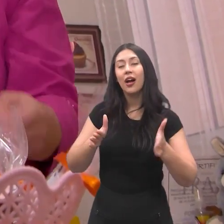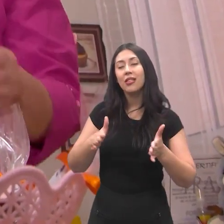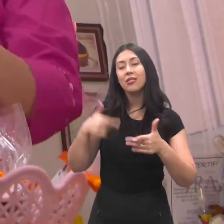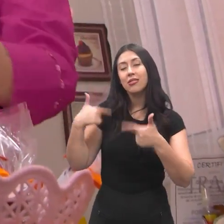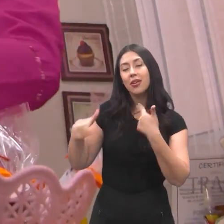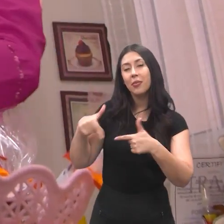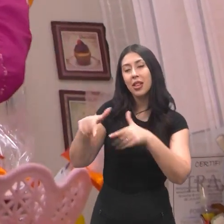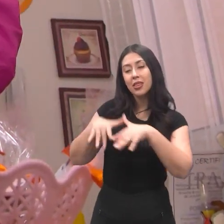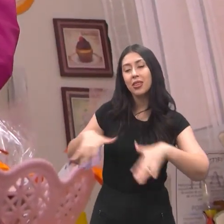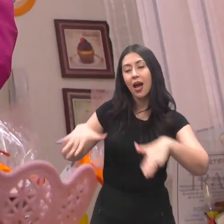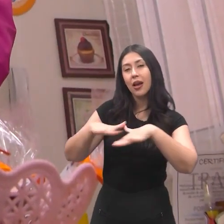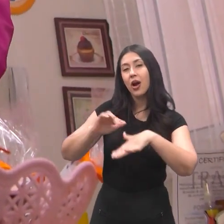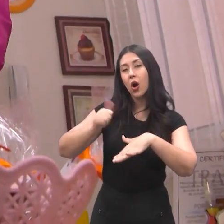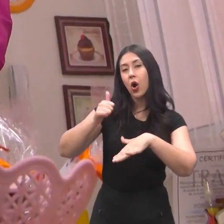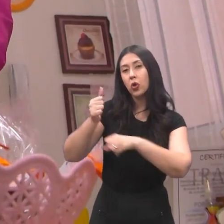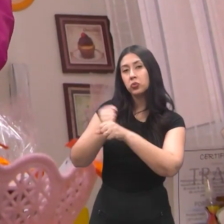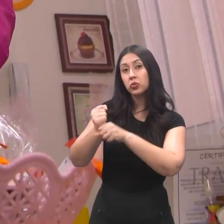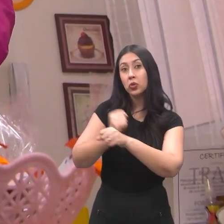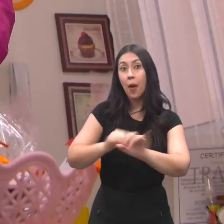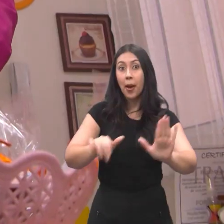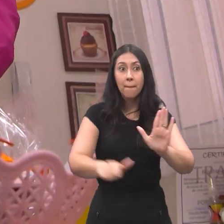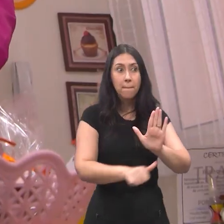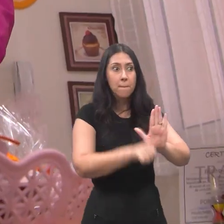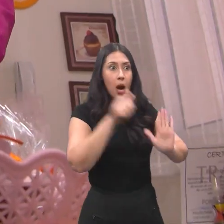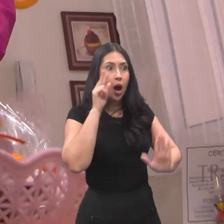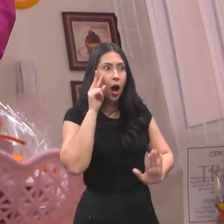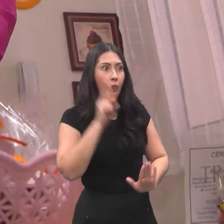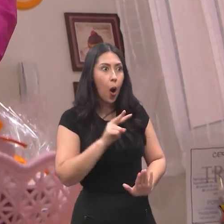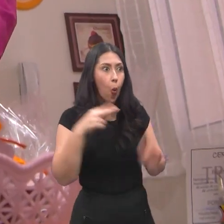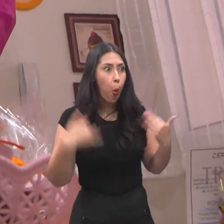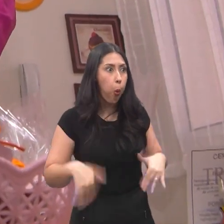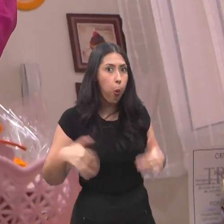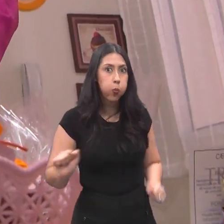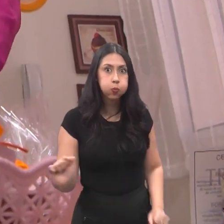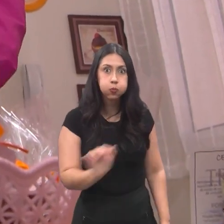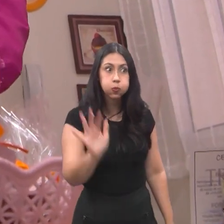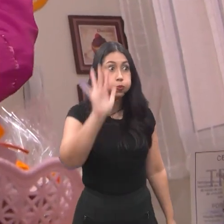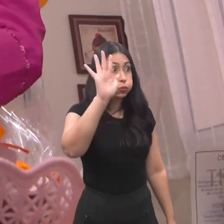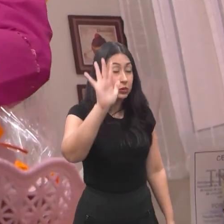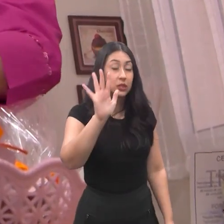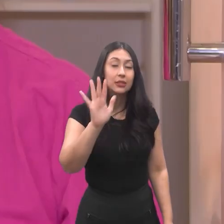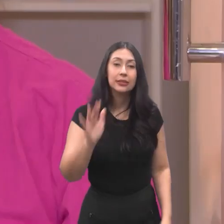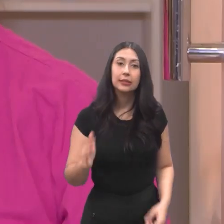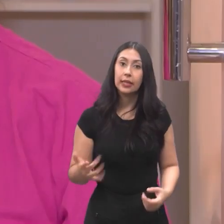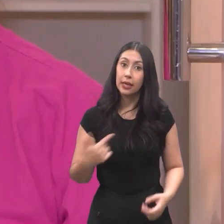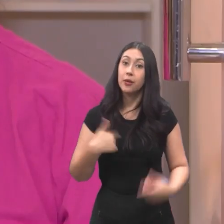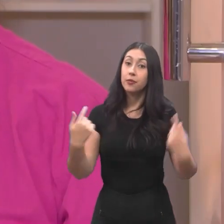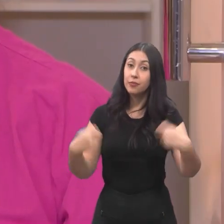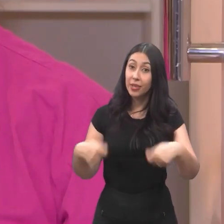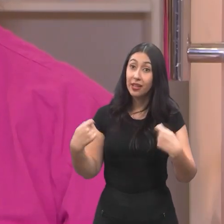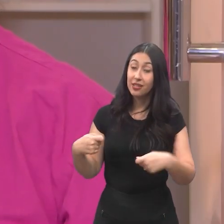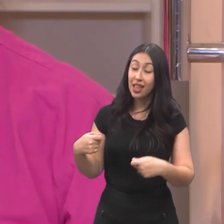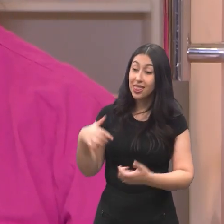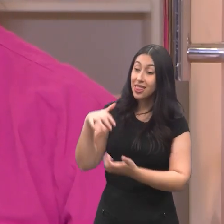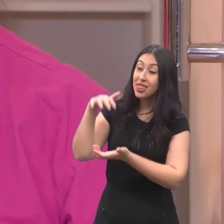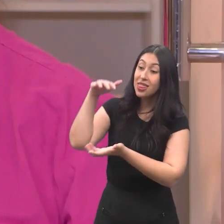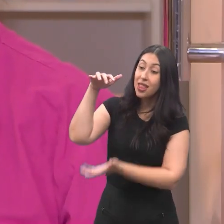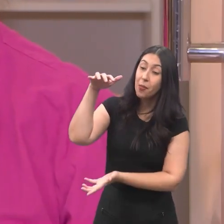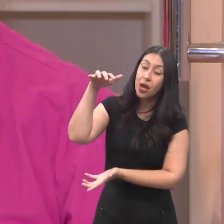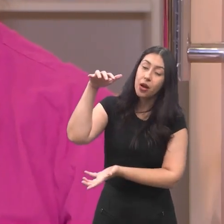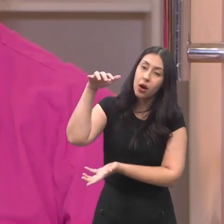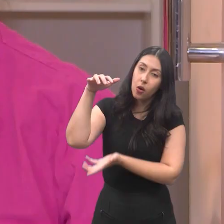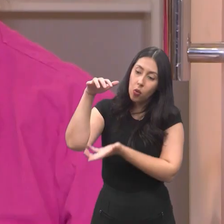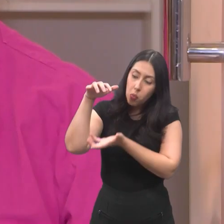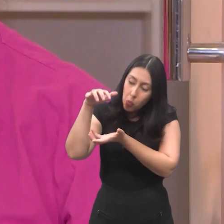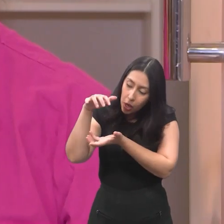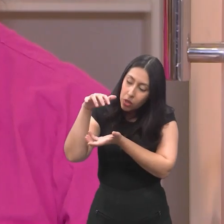confeitaria há 11 anos e foi a primeira vez que viu essa alta tão grande do cacau. Então eu precisei diminuir o